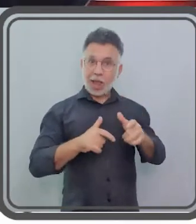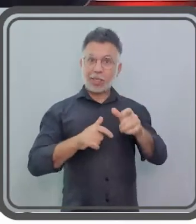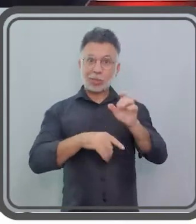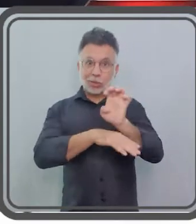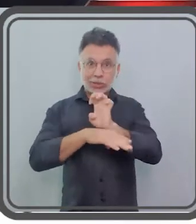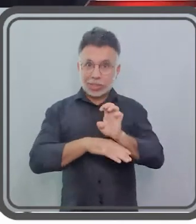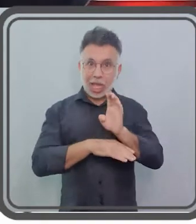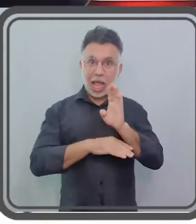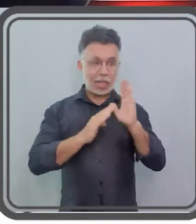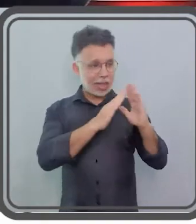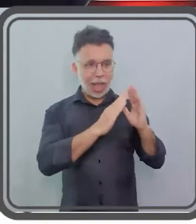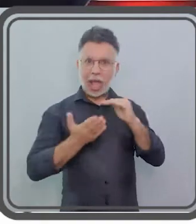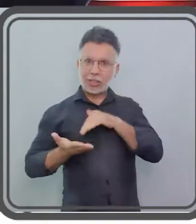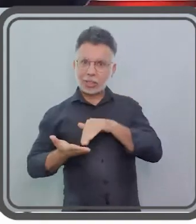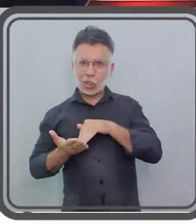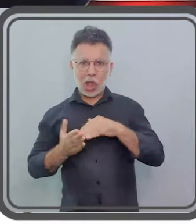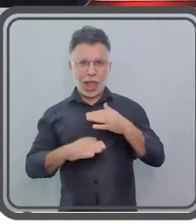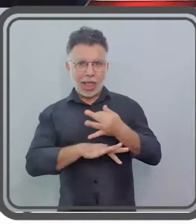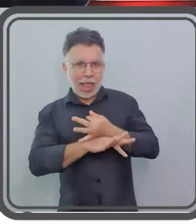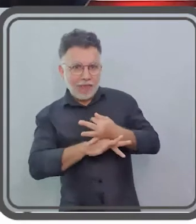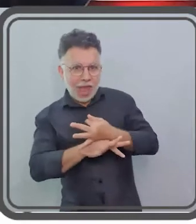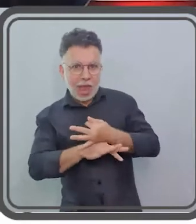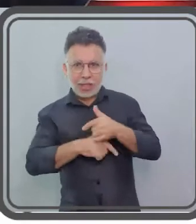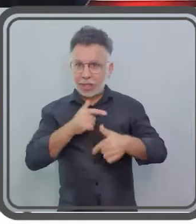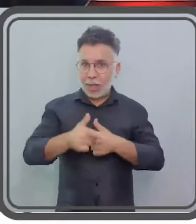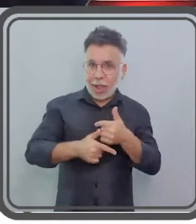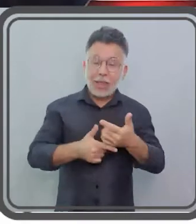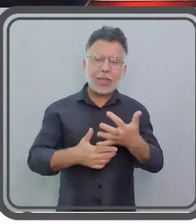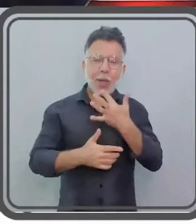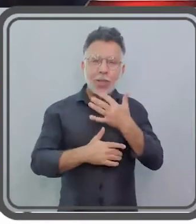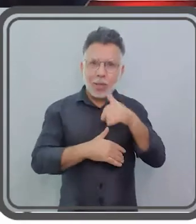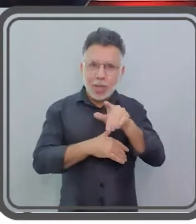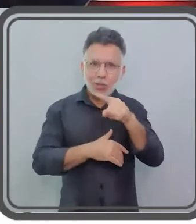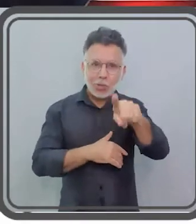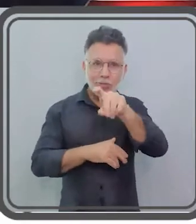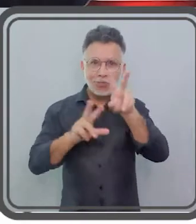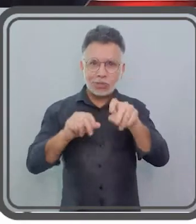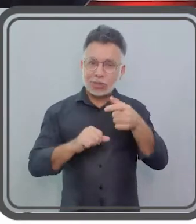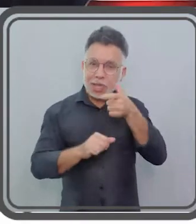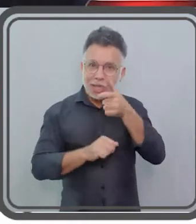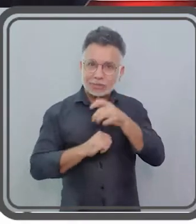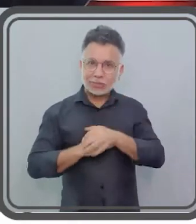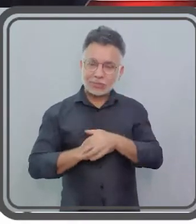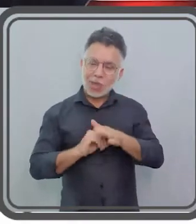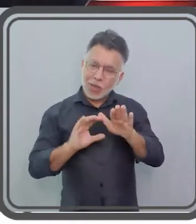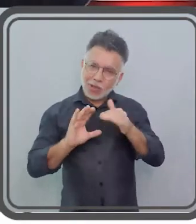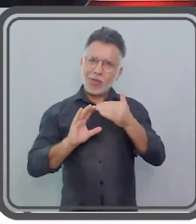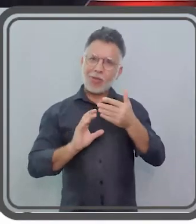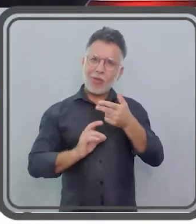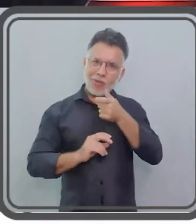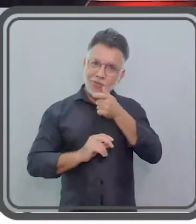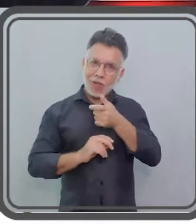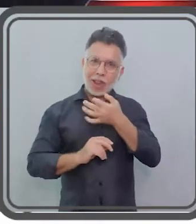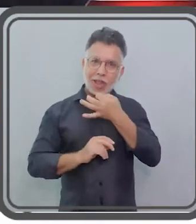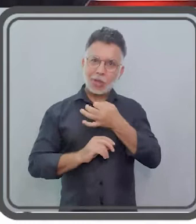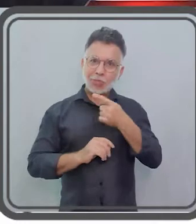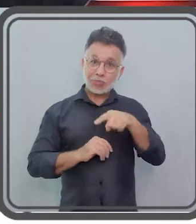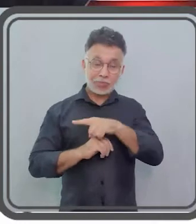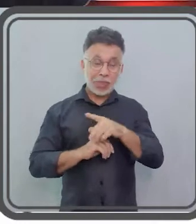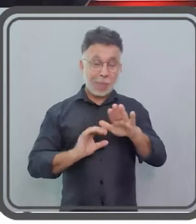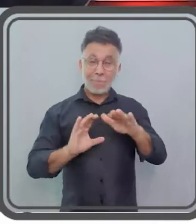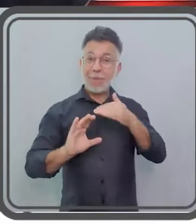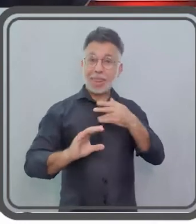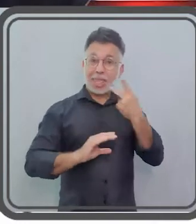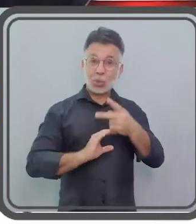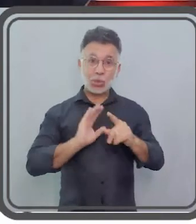de casa, está no escritório, está de férias, está trabalhando, a gente quer conhecer um pouquinho mais a audiência, comenta aí, traz para a gente um pouquinho mais sobre vocês, mandem